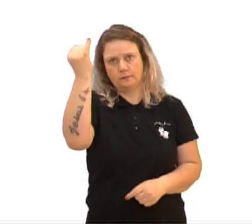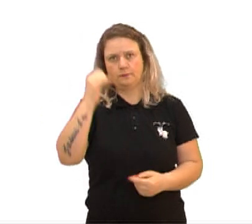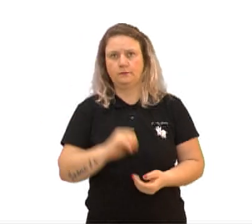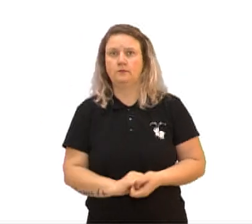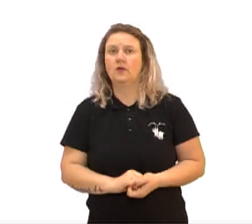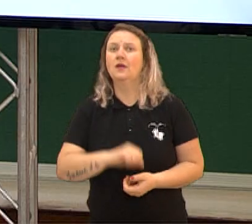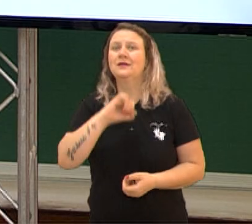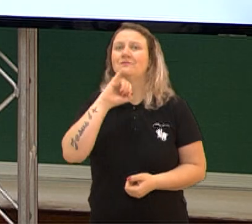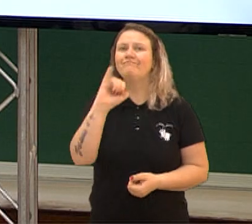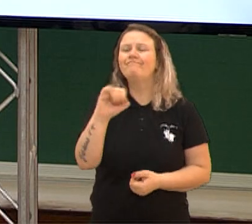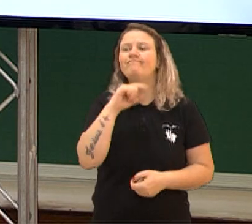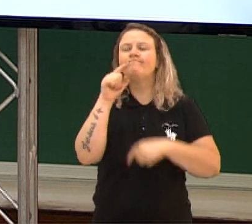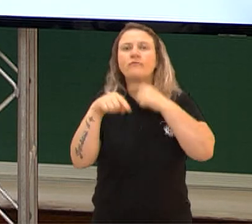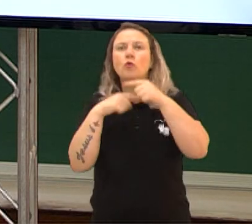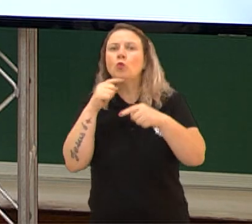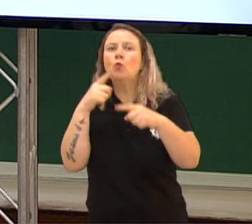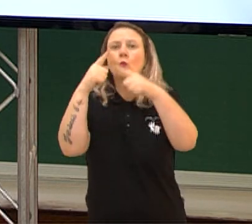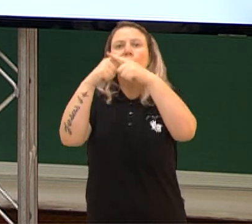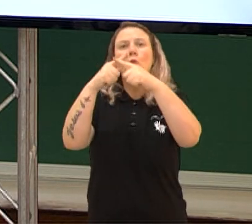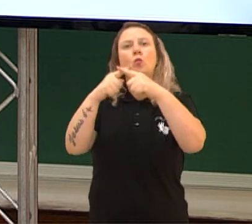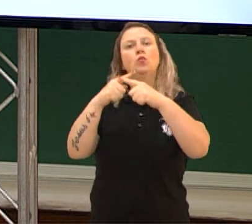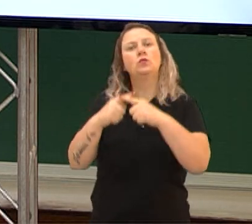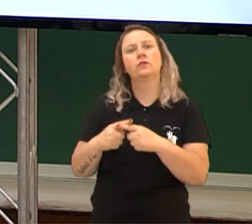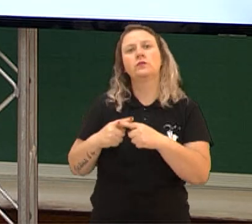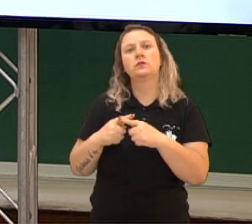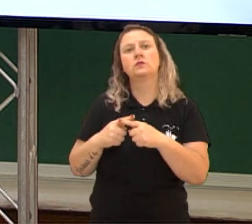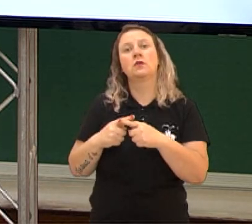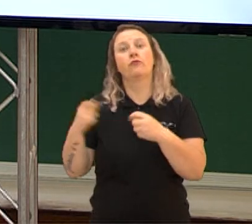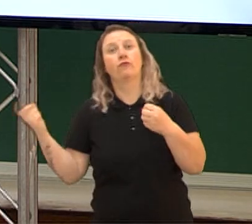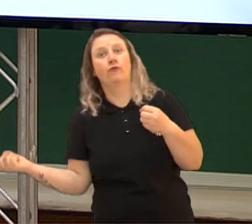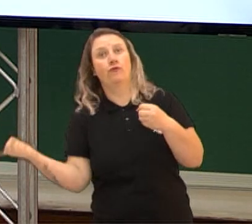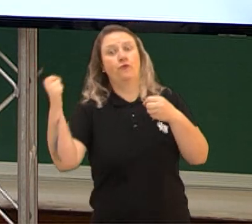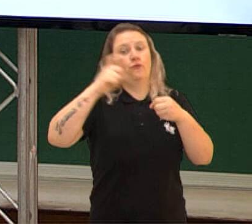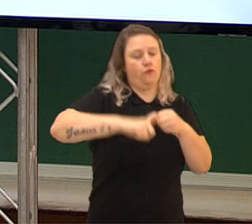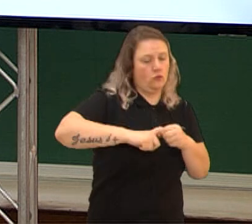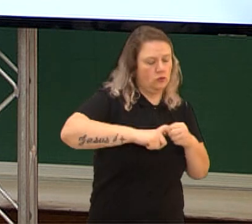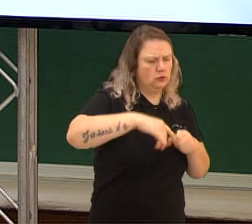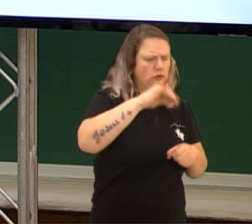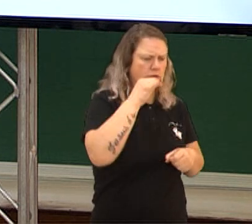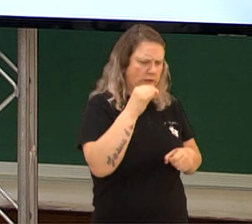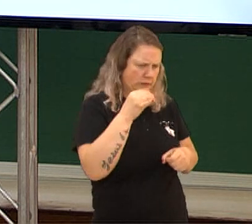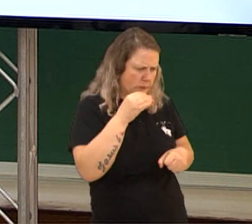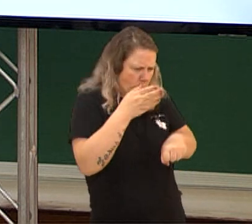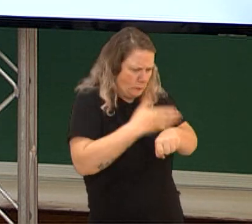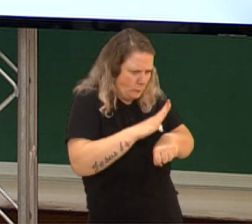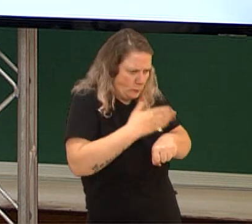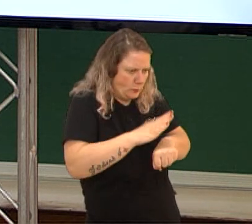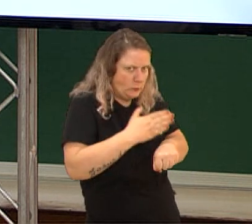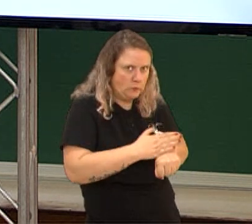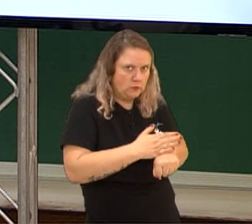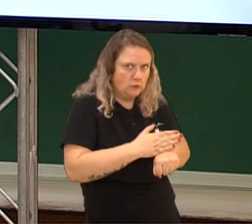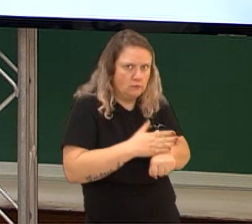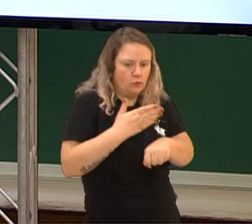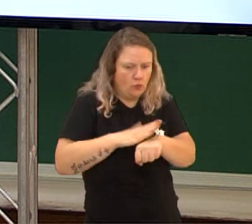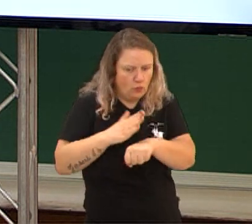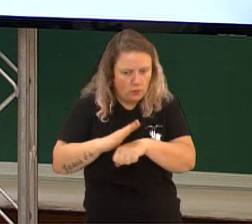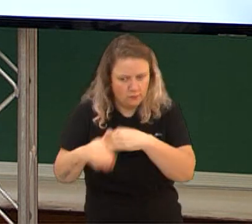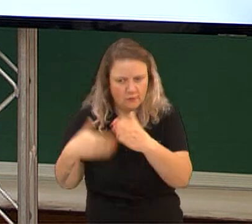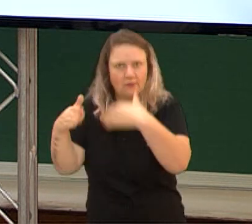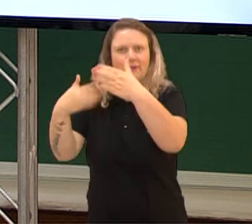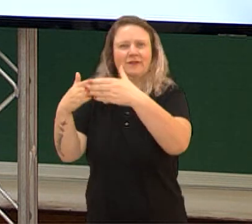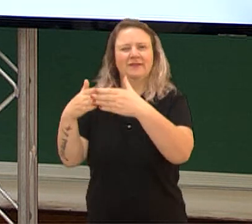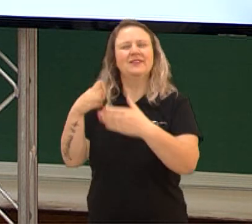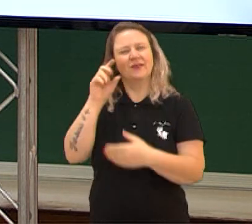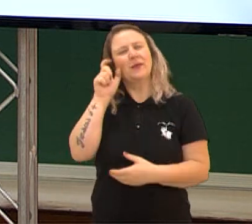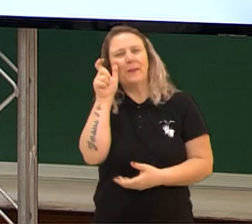essa multiplicação, o que você faz? Você refaz o exemplo, reveja isso aí e você vai ver que é bem tranquilo.